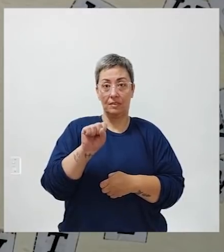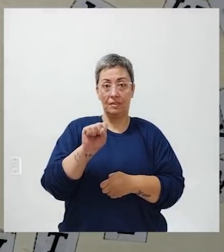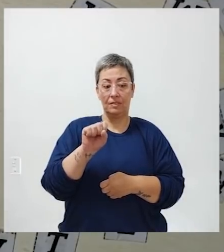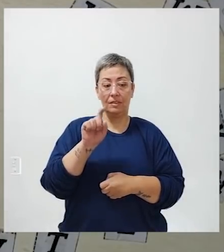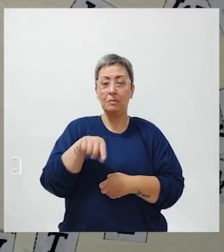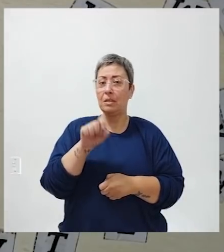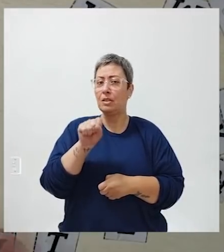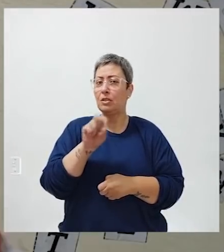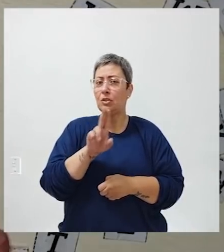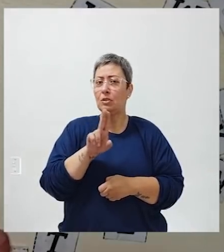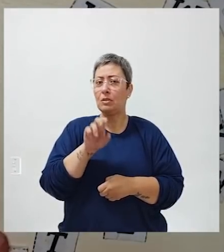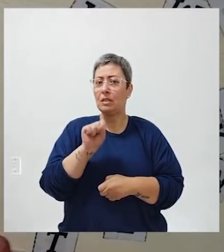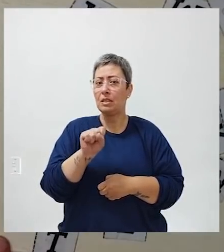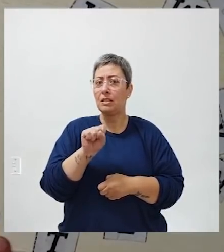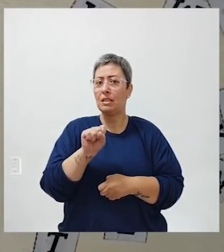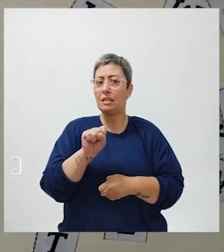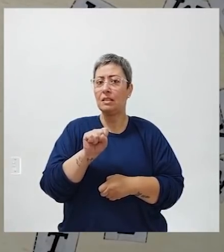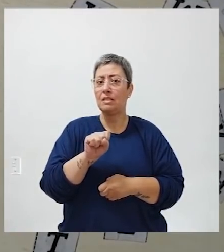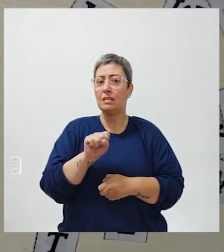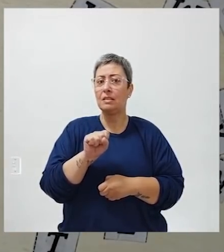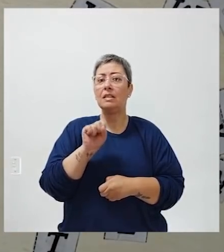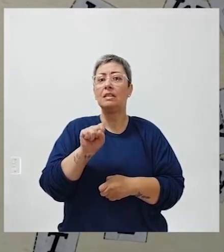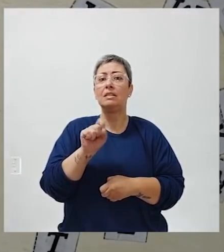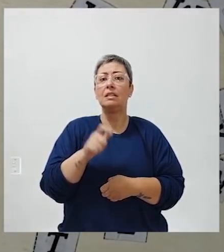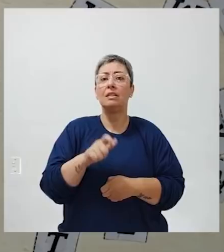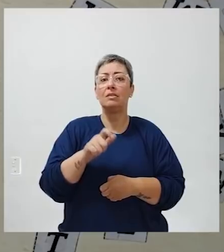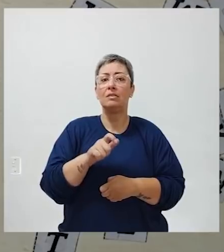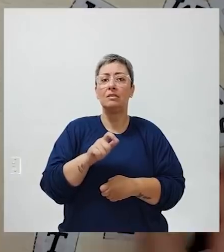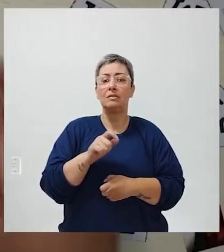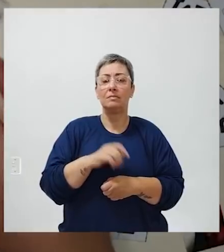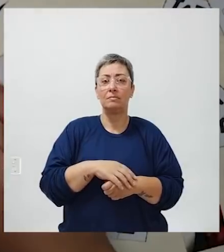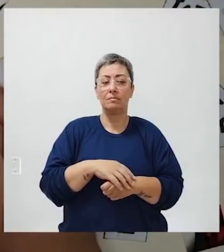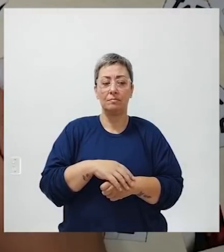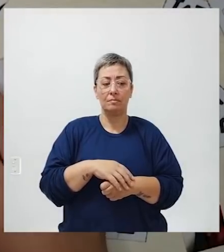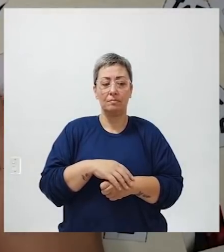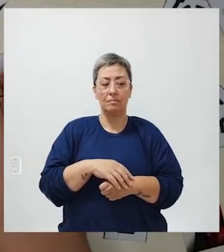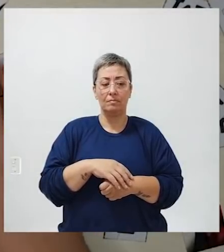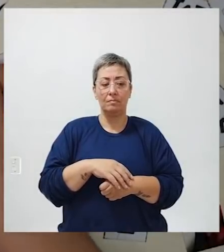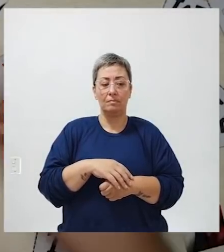Quê? Como é que é o nome? S. Cadê o S? Acho o S aí.